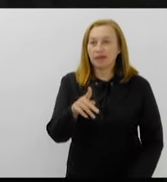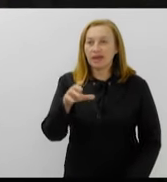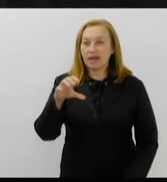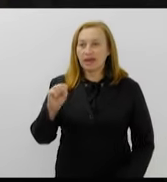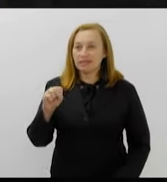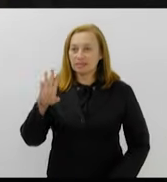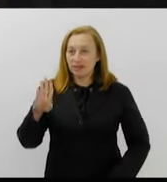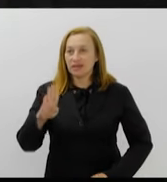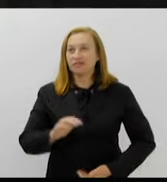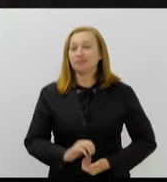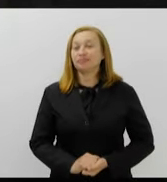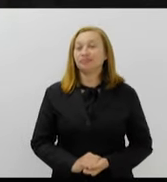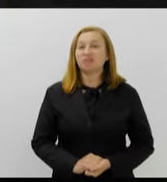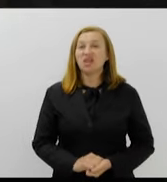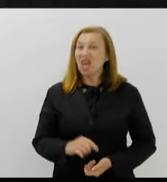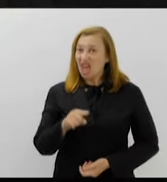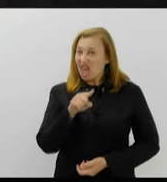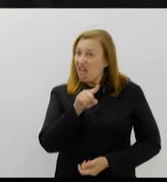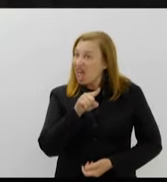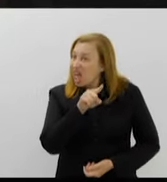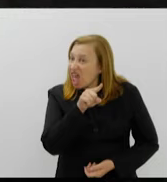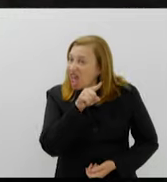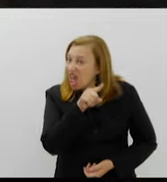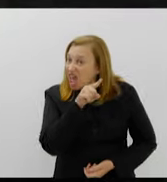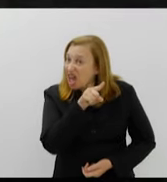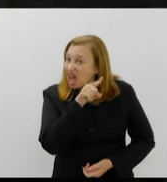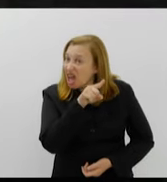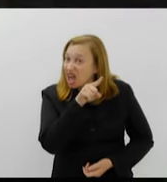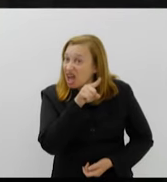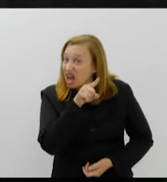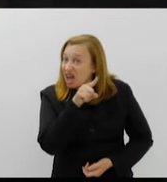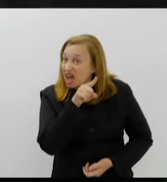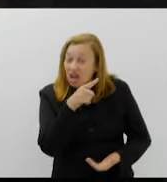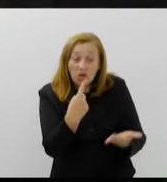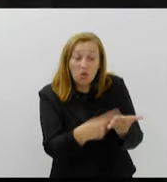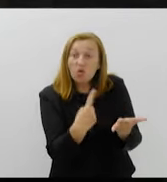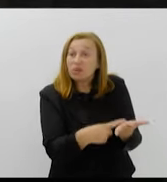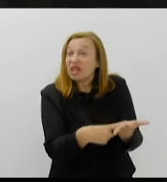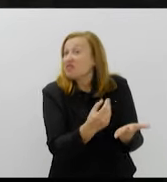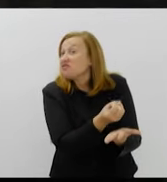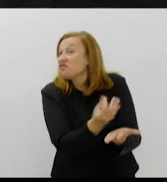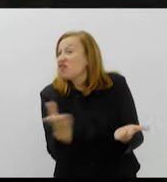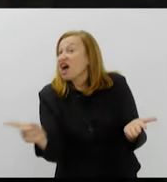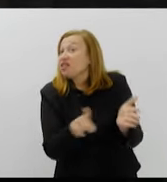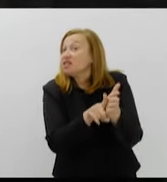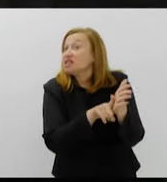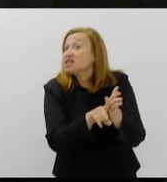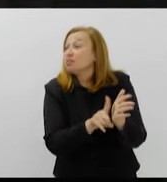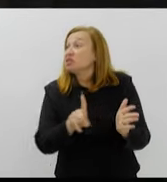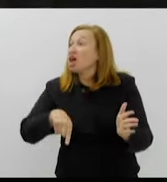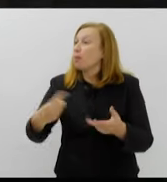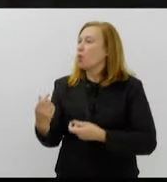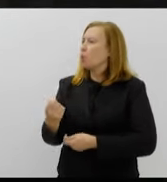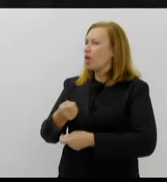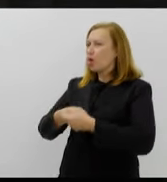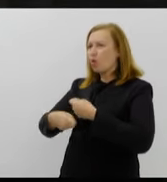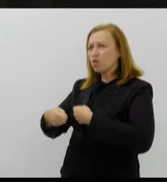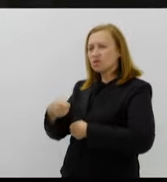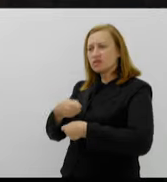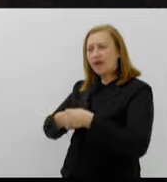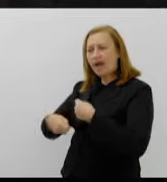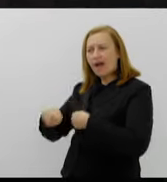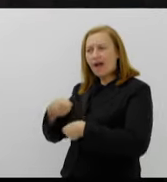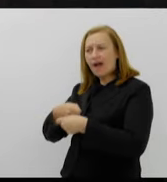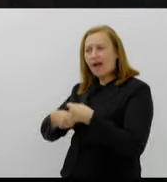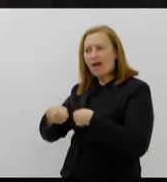PSB ela marcava inúmeros exames e depois negociava a